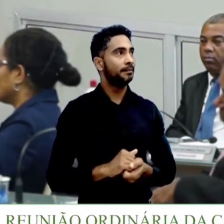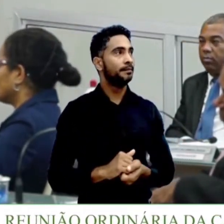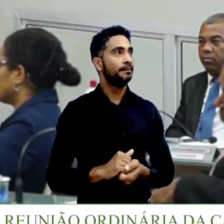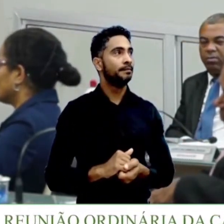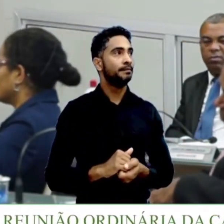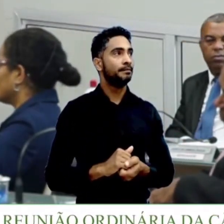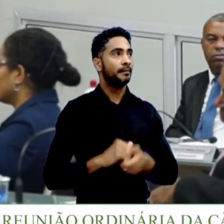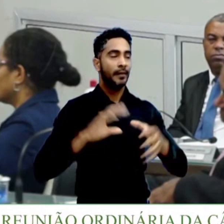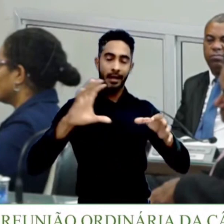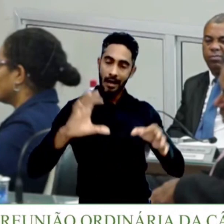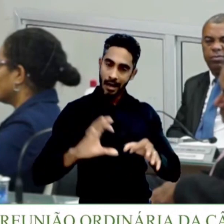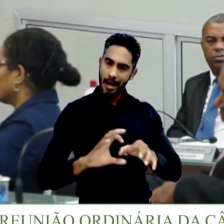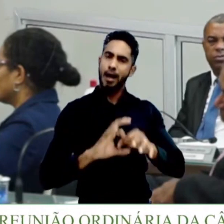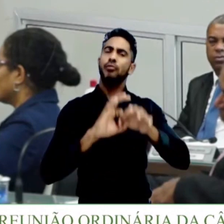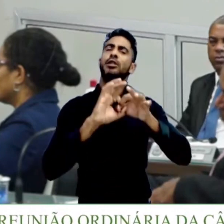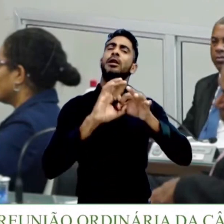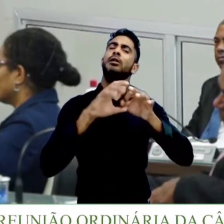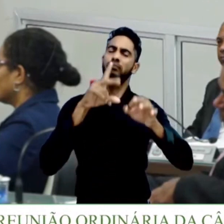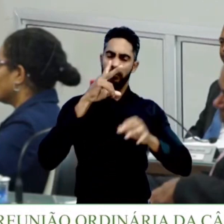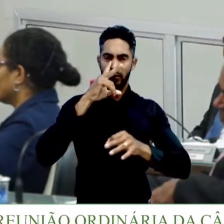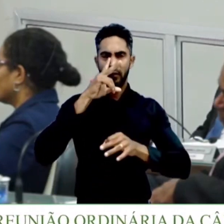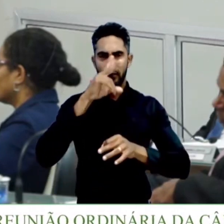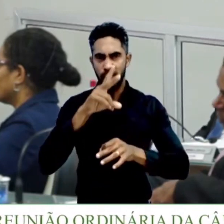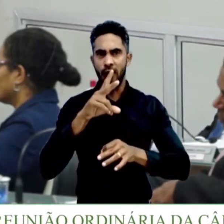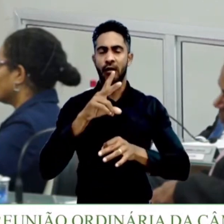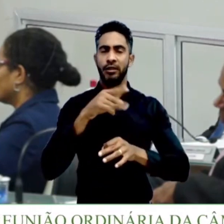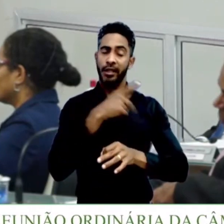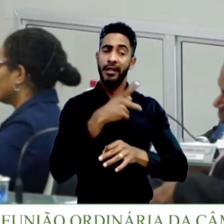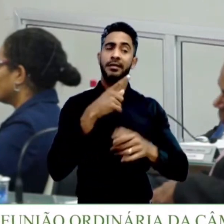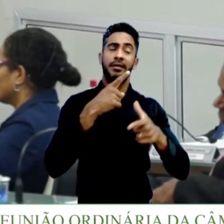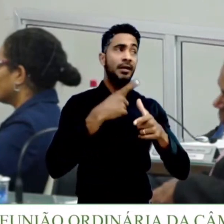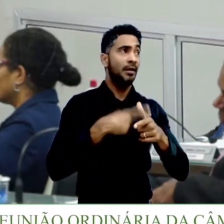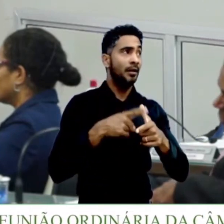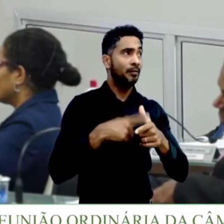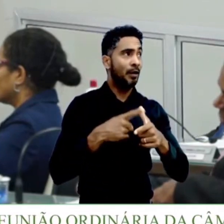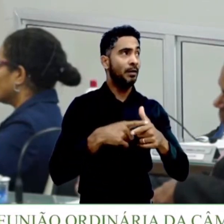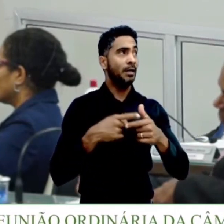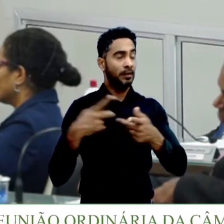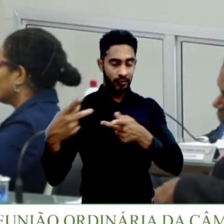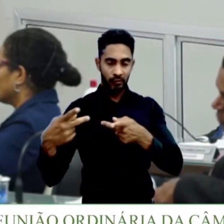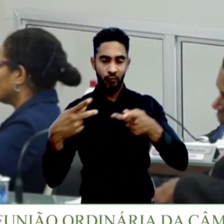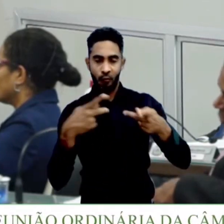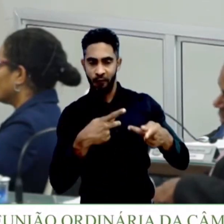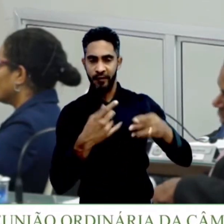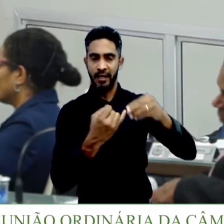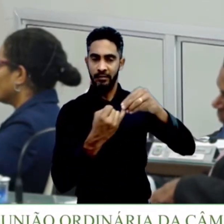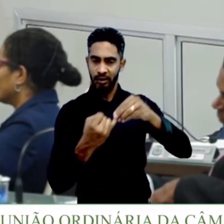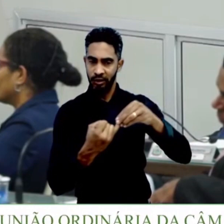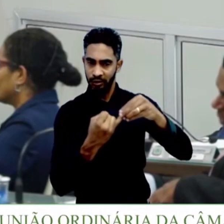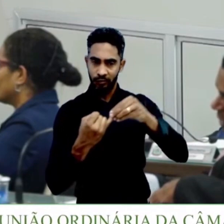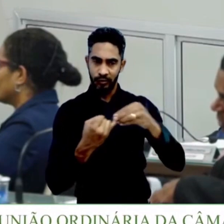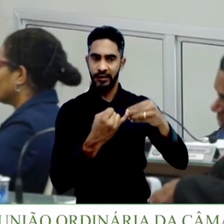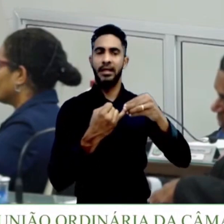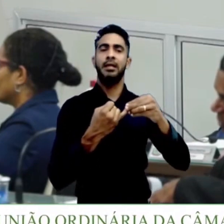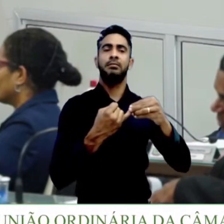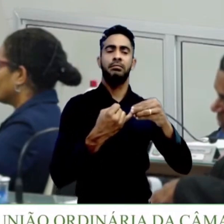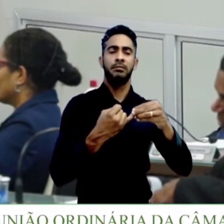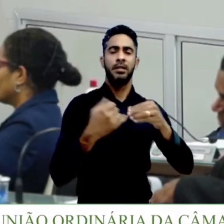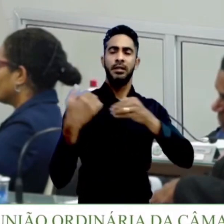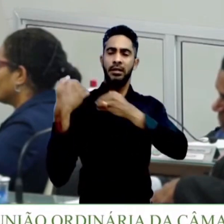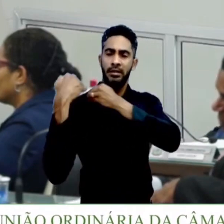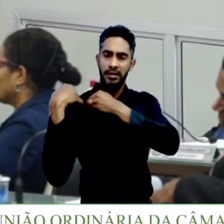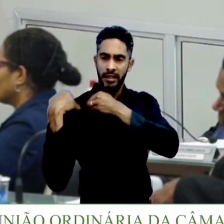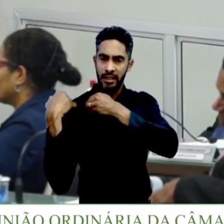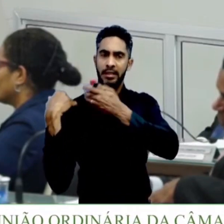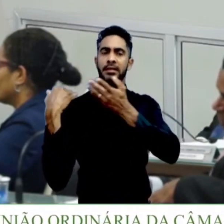A união faz a força. Diante dessa situação, nós convidamos entidades civis, lideranças, o